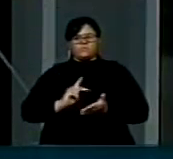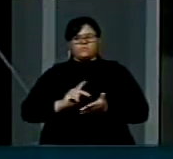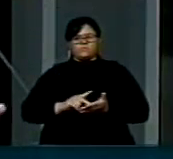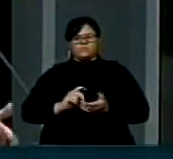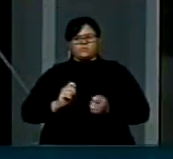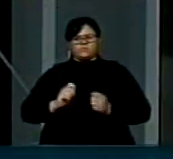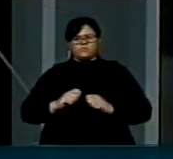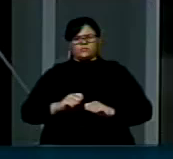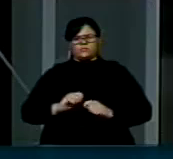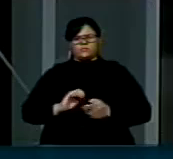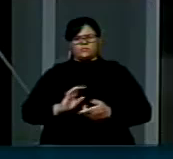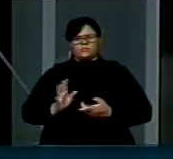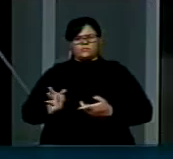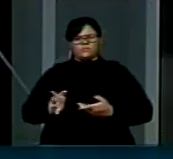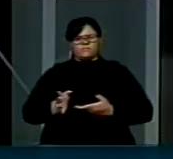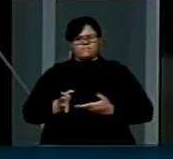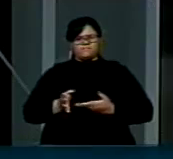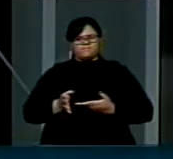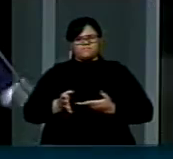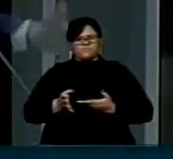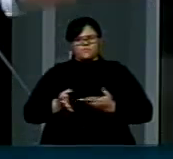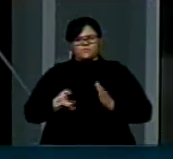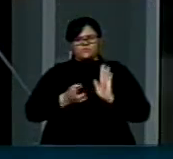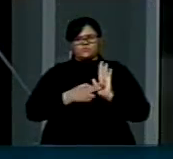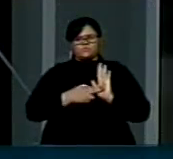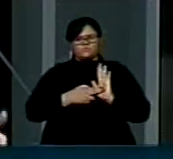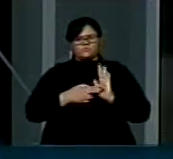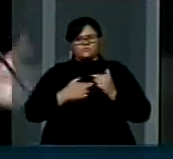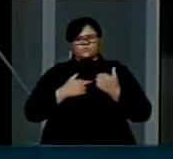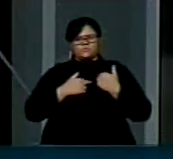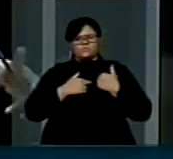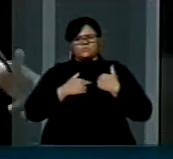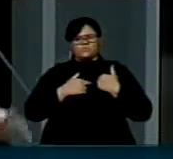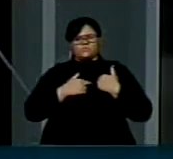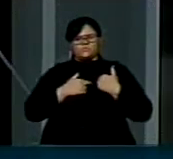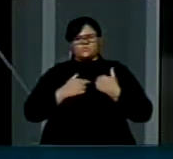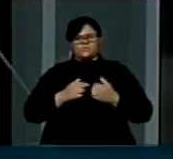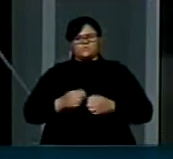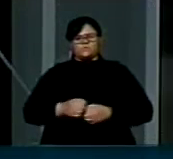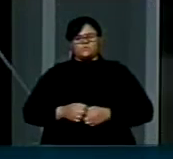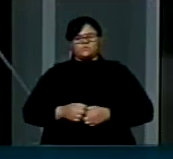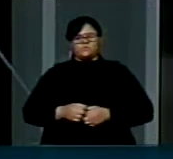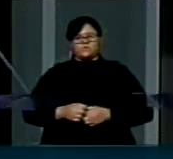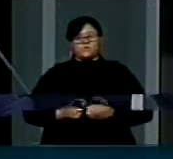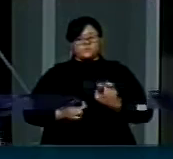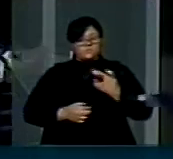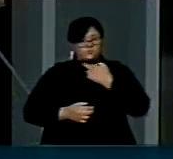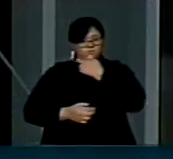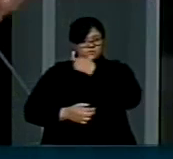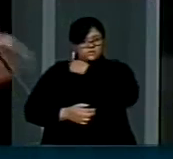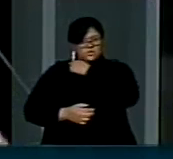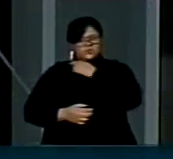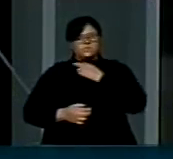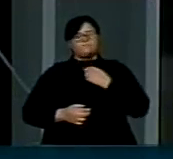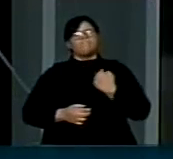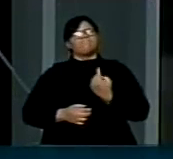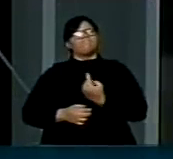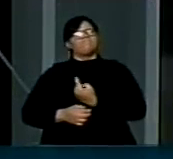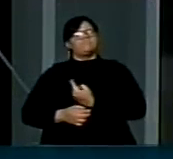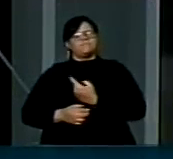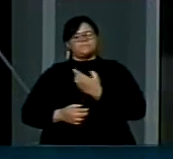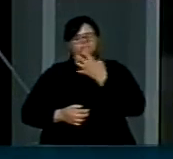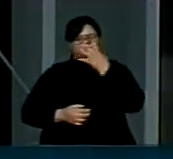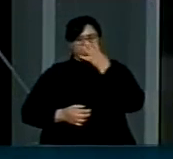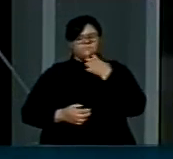possamos trazer para nós a responsabilidade, assumir que a parte dessa responsabilidade é nossa e levar a sério a